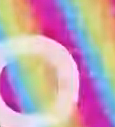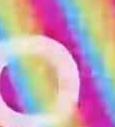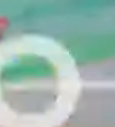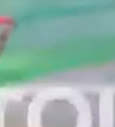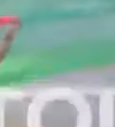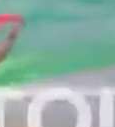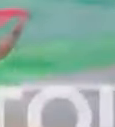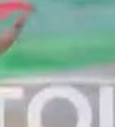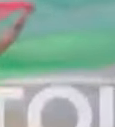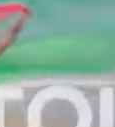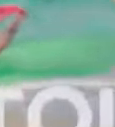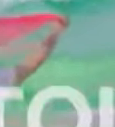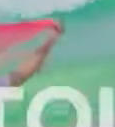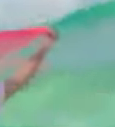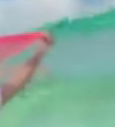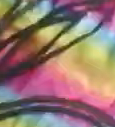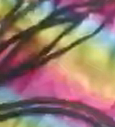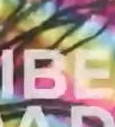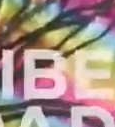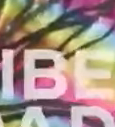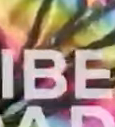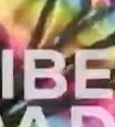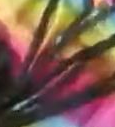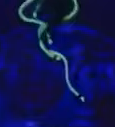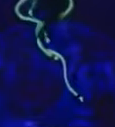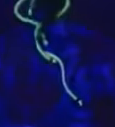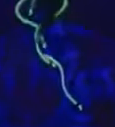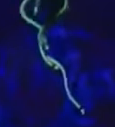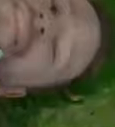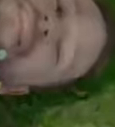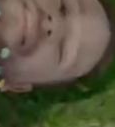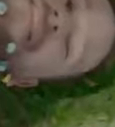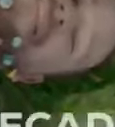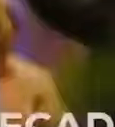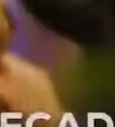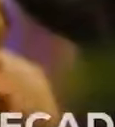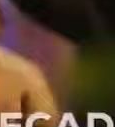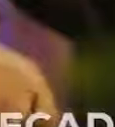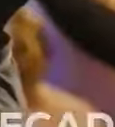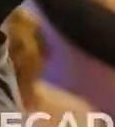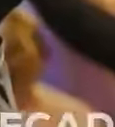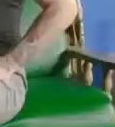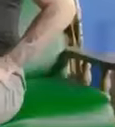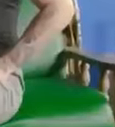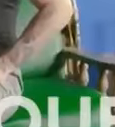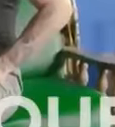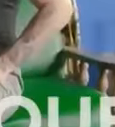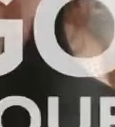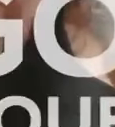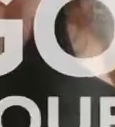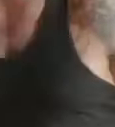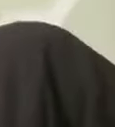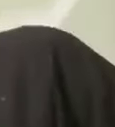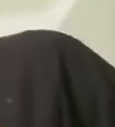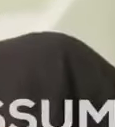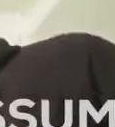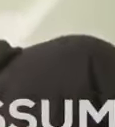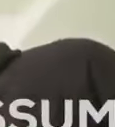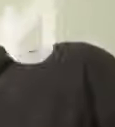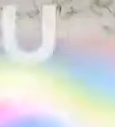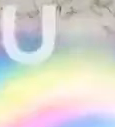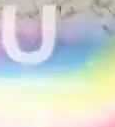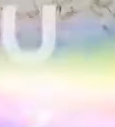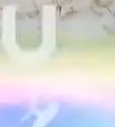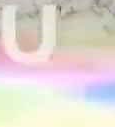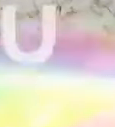É isso, LGBT e Q+, amor, liberdade, igualdade. Viver de amor não pode ser um pecado. É por isso que eu digo, grito